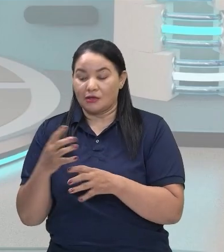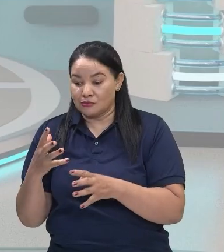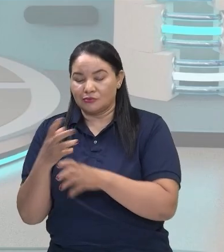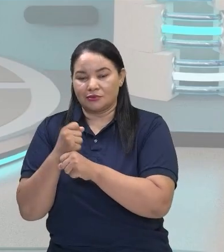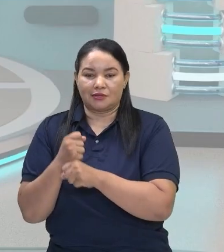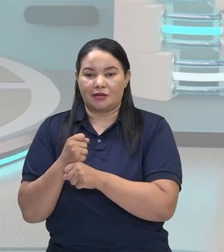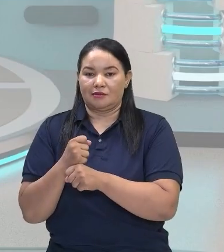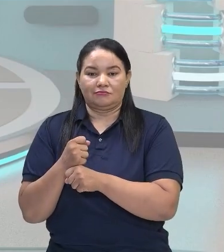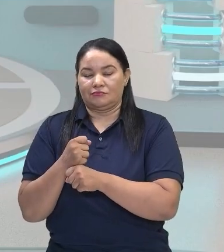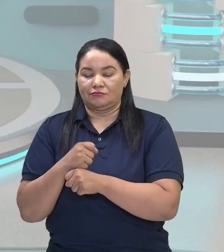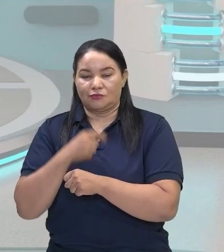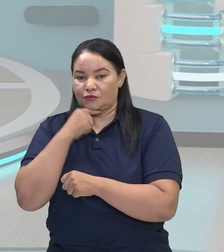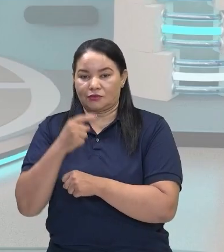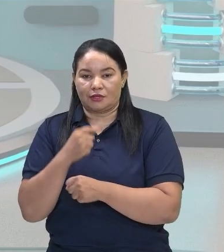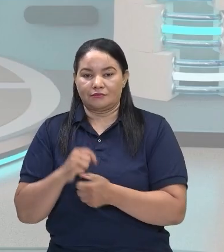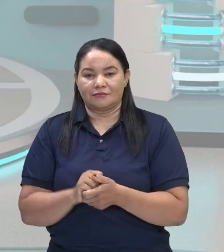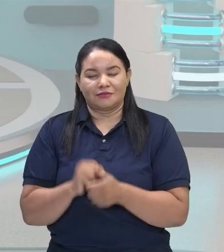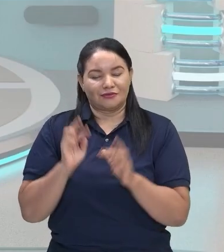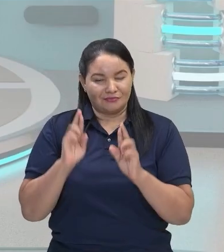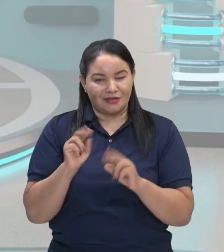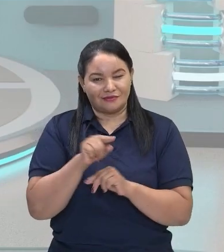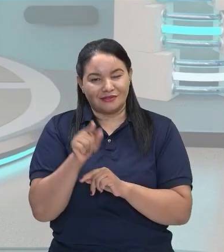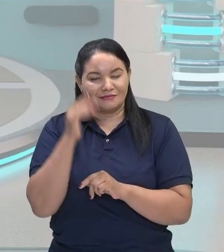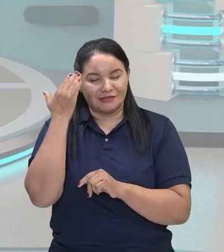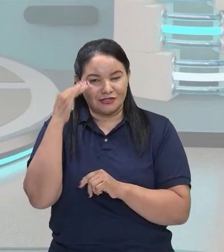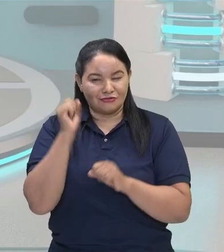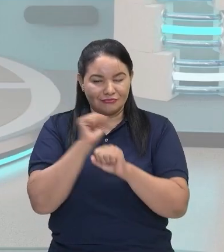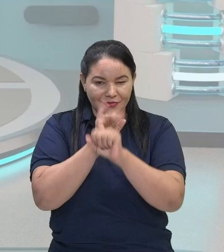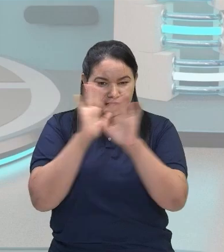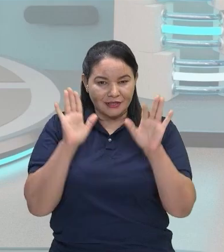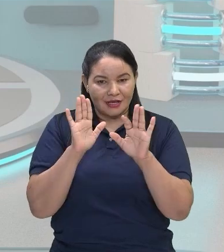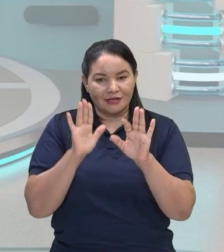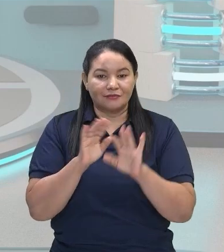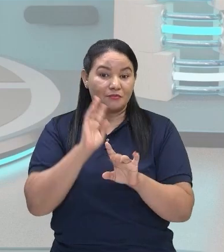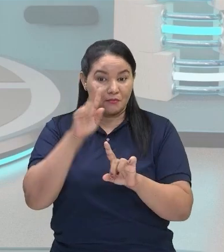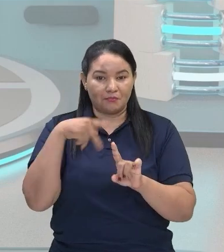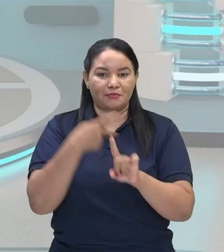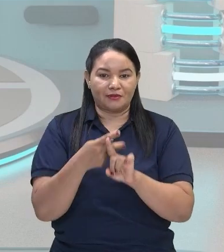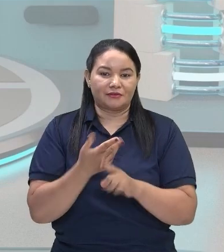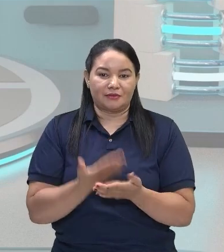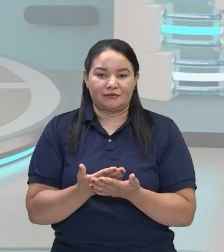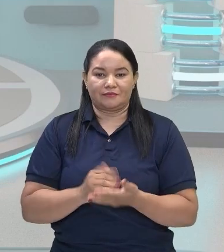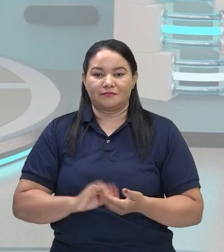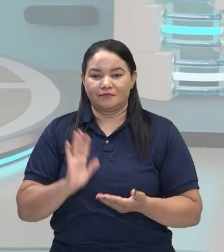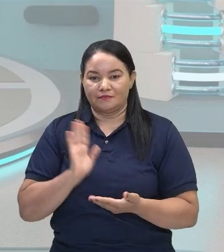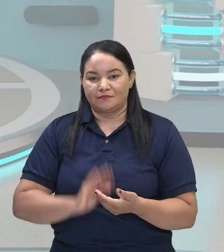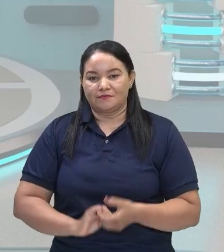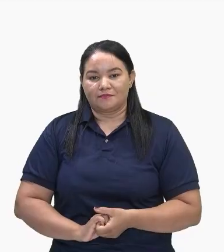unidades, tá certo? Espero que tenha ficado bastante claro aí para vocês e a gente se vê na próxima aula.